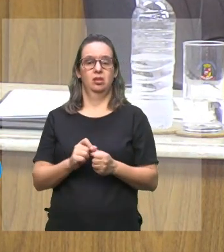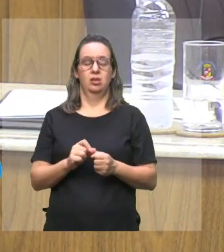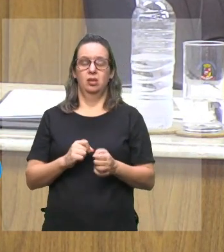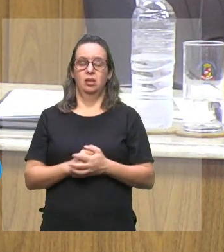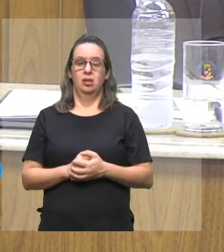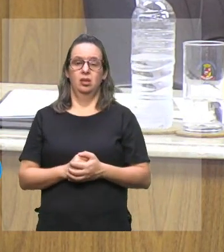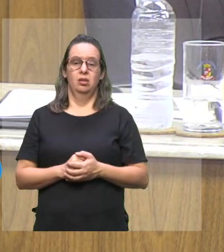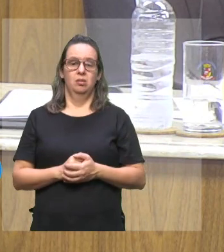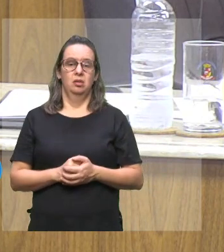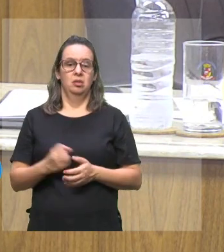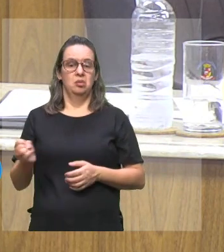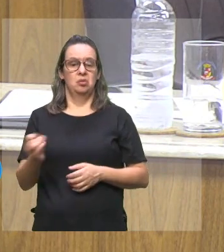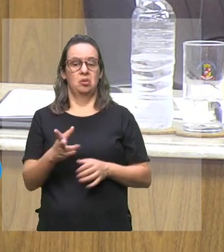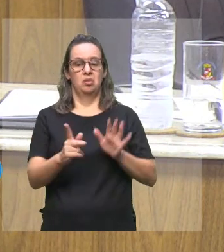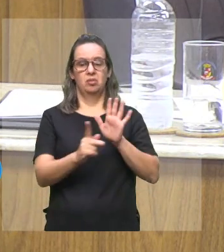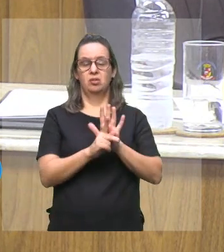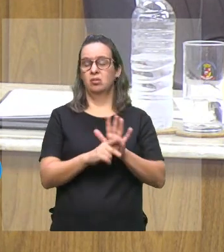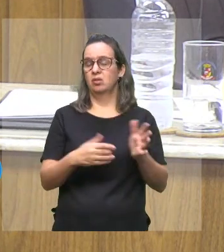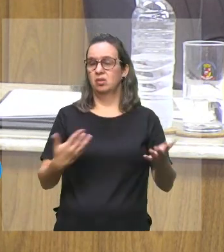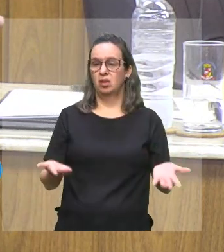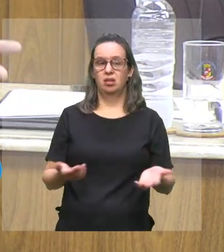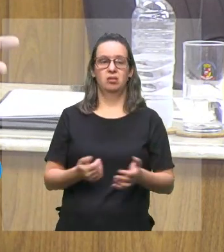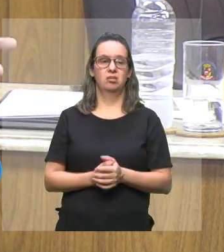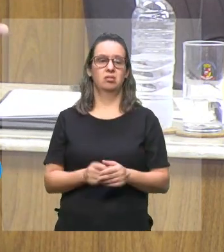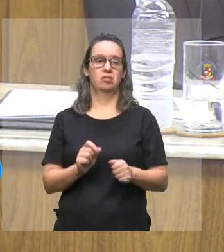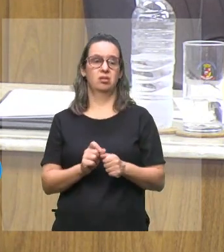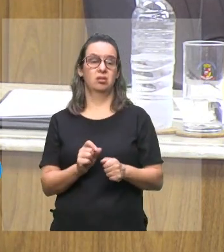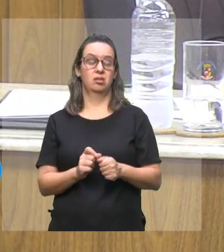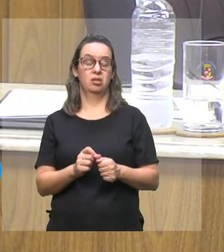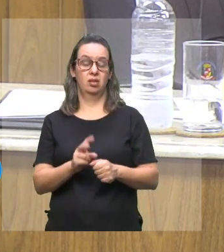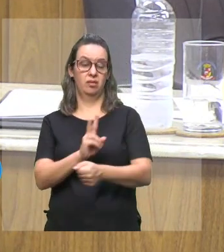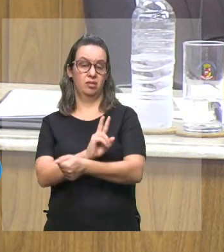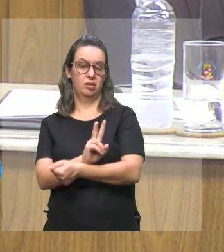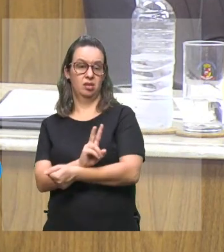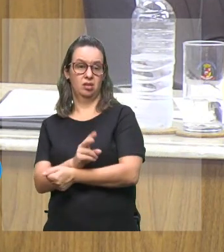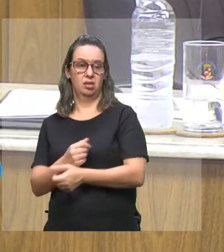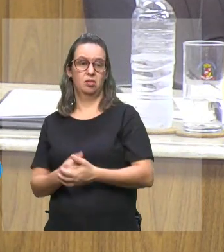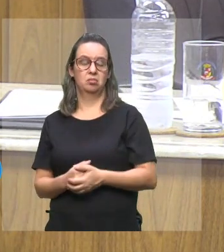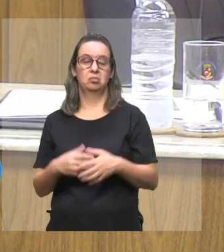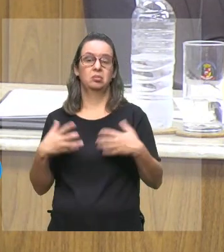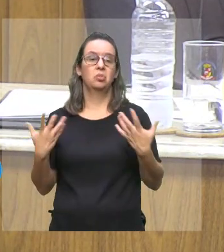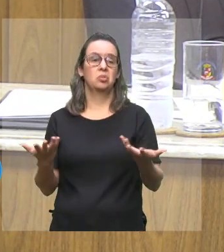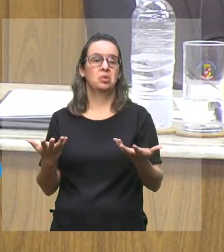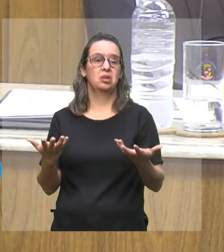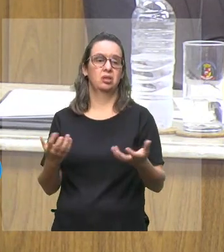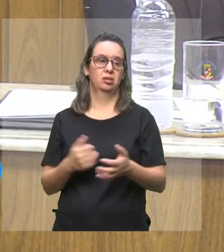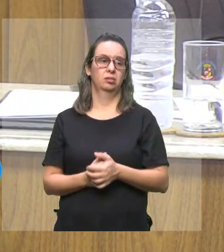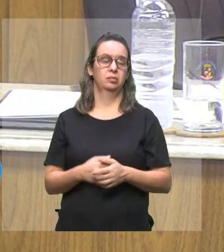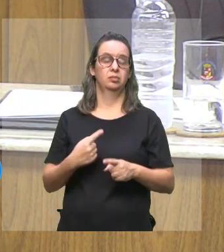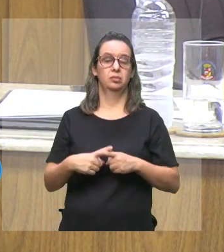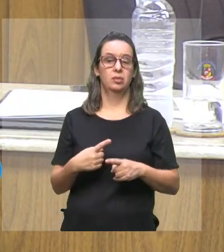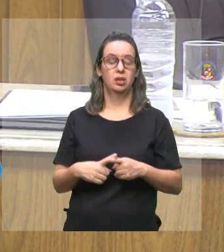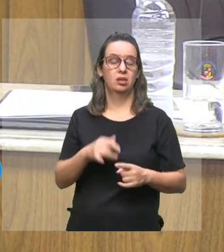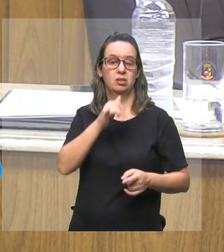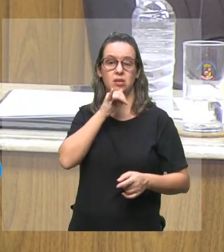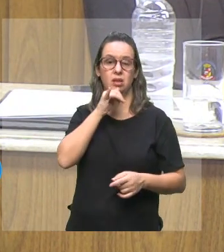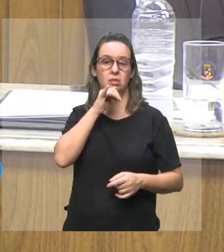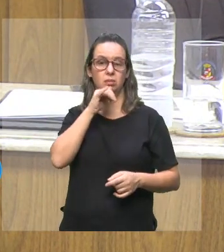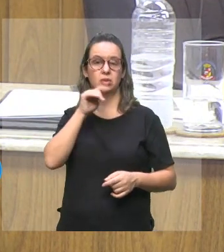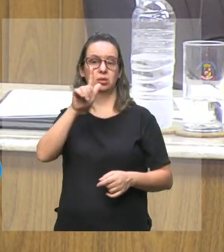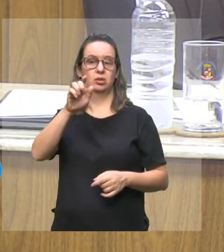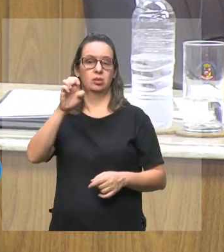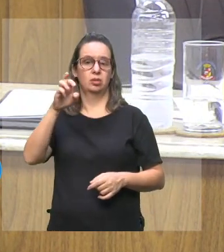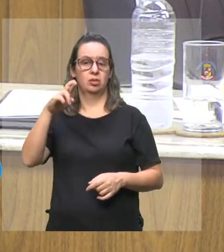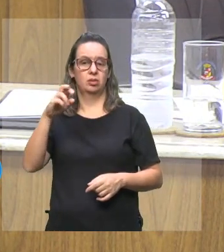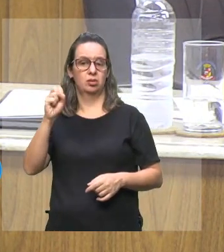projetos, porque que adianta? O vereador Gerson foi lá e se debruçou, estudou o tema, correu atrás, e aí a